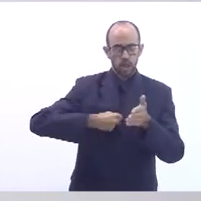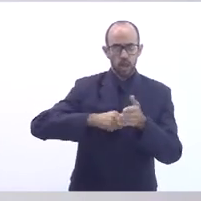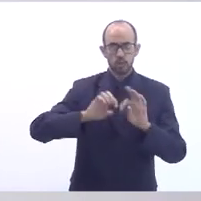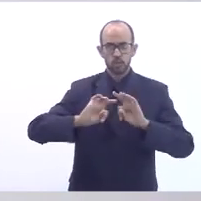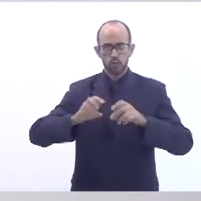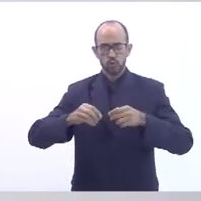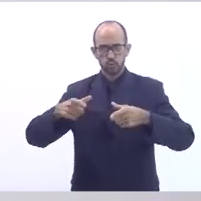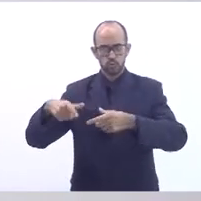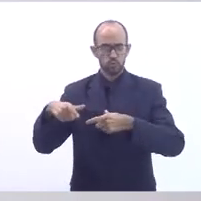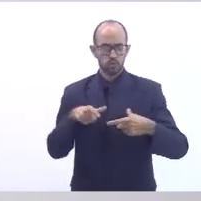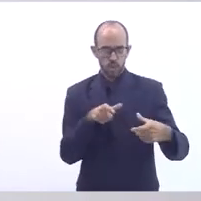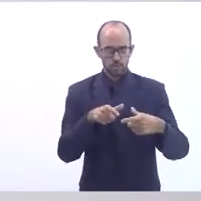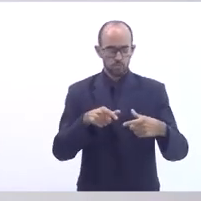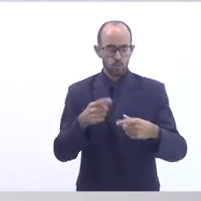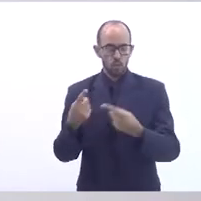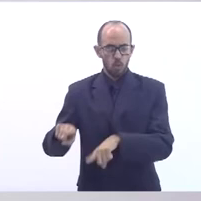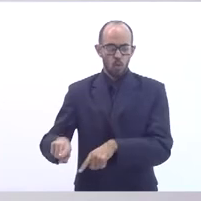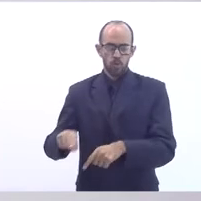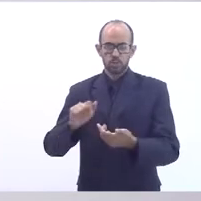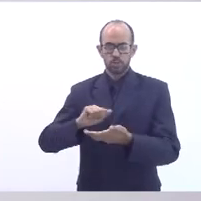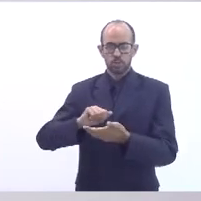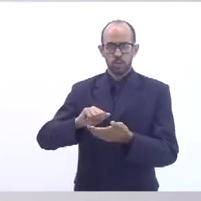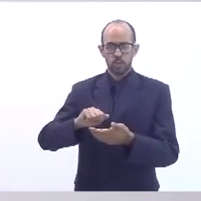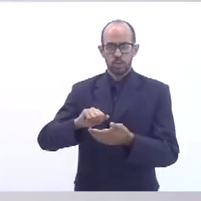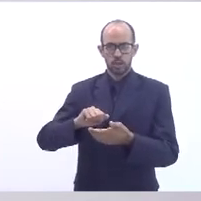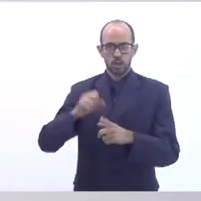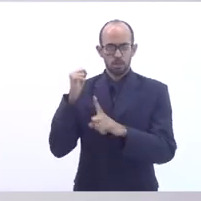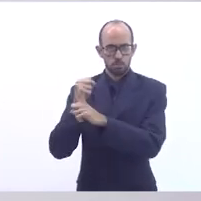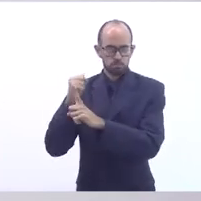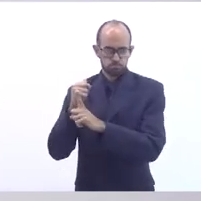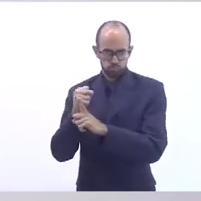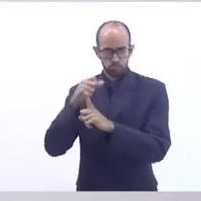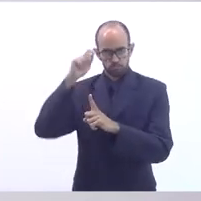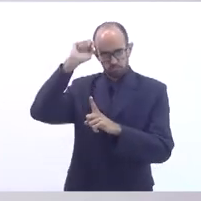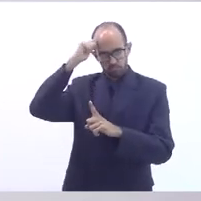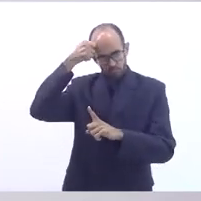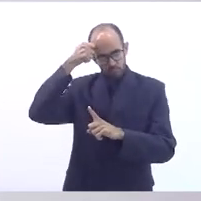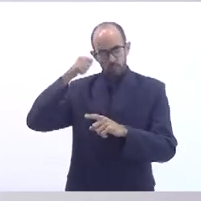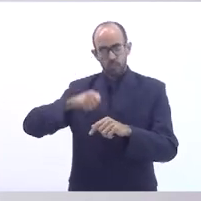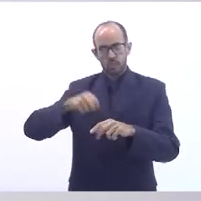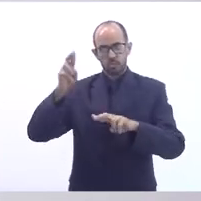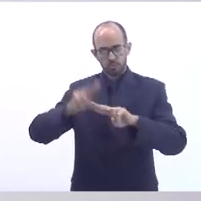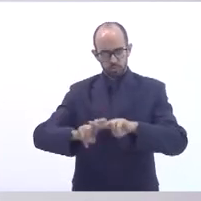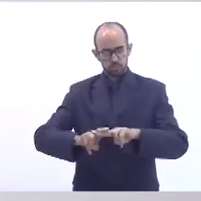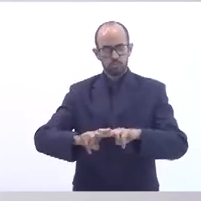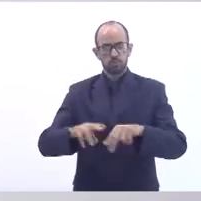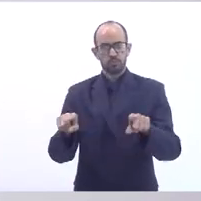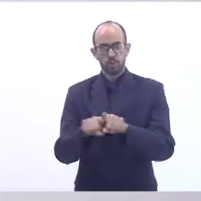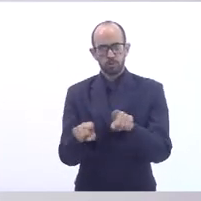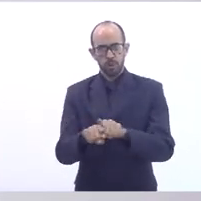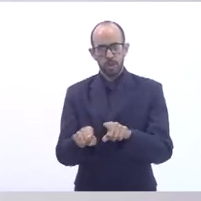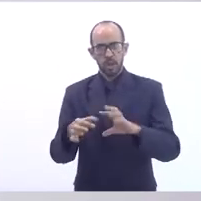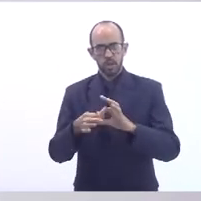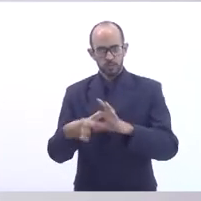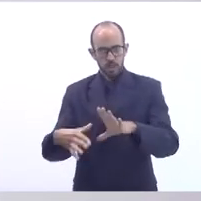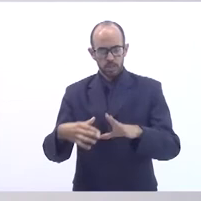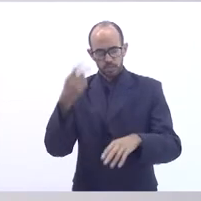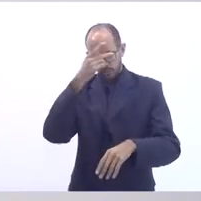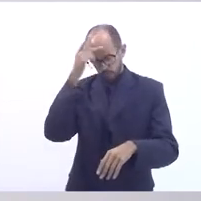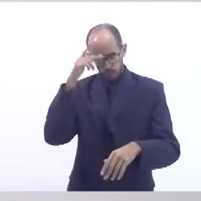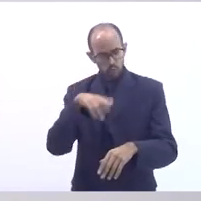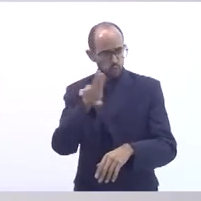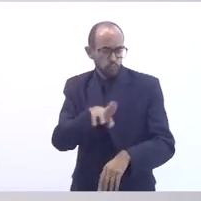possíveis pelo filho genocídio negro pelo fim da micropolítica pelo fim do encarceramento em massa e pela Liberdade das pessoas de